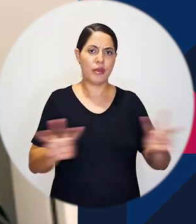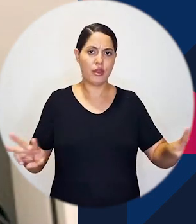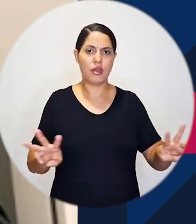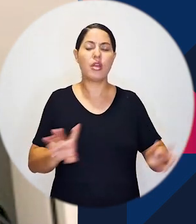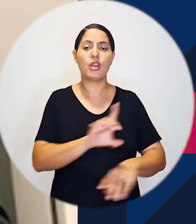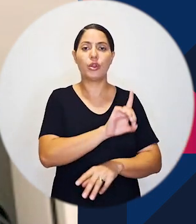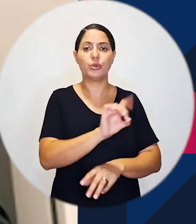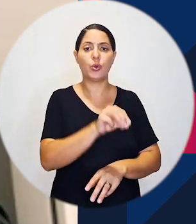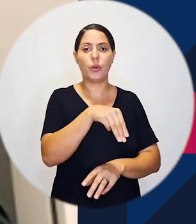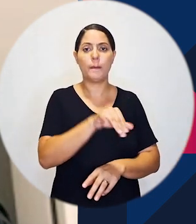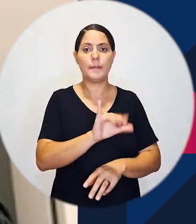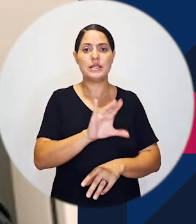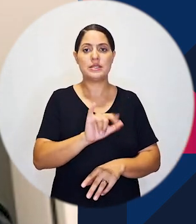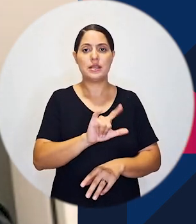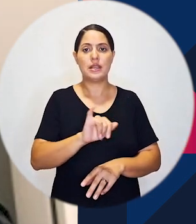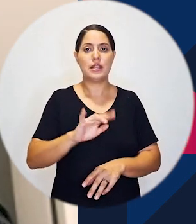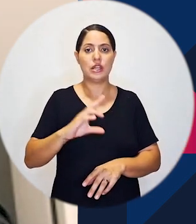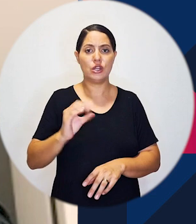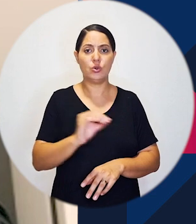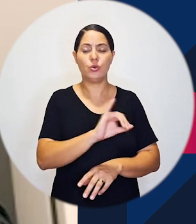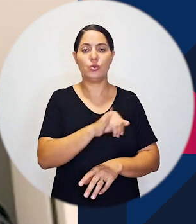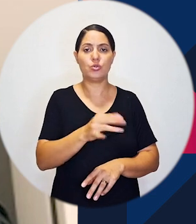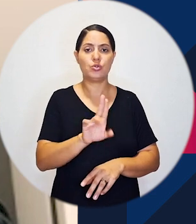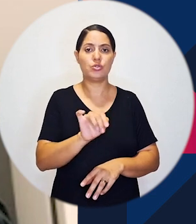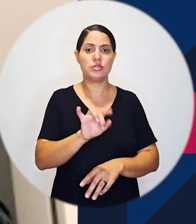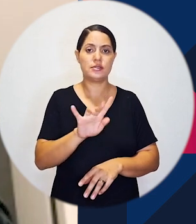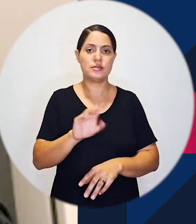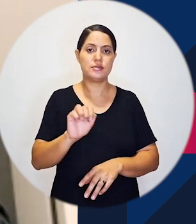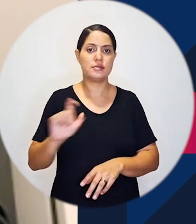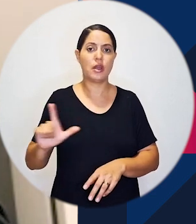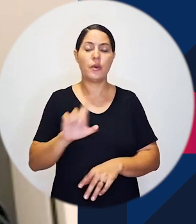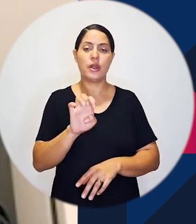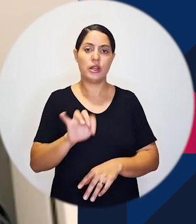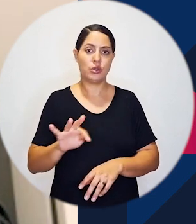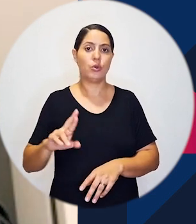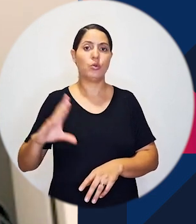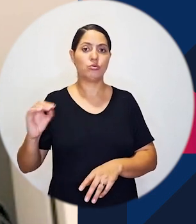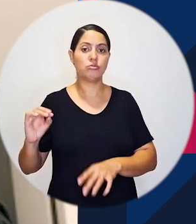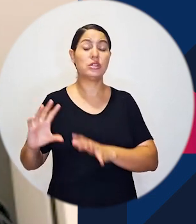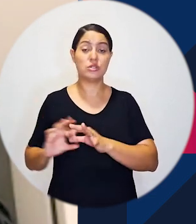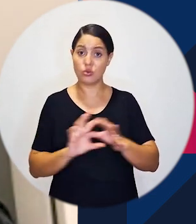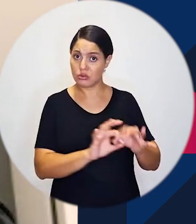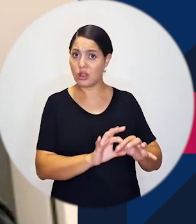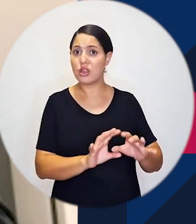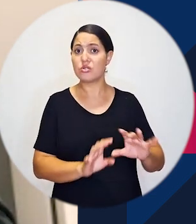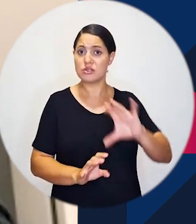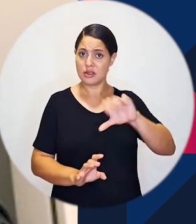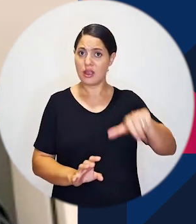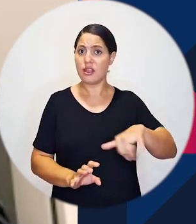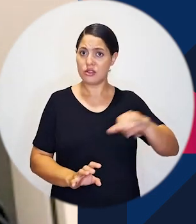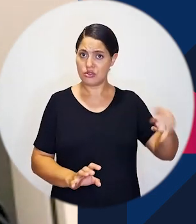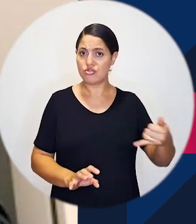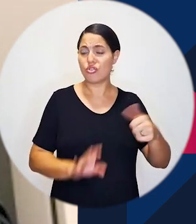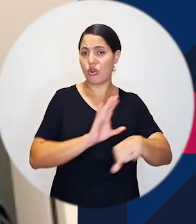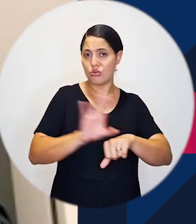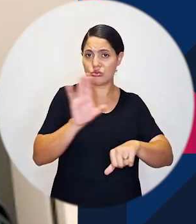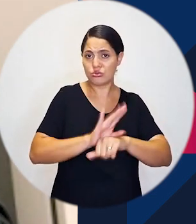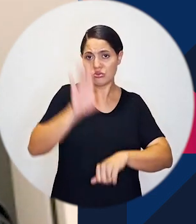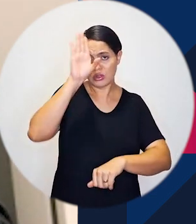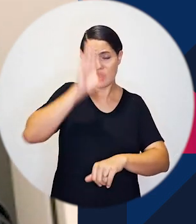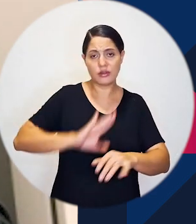eletrônico e o Conselho Nacional de Justiça lançou um curso a respeito desse